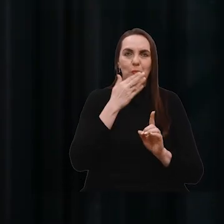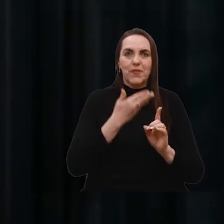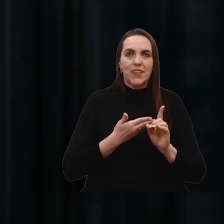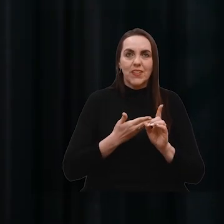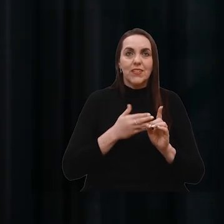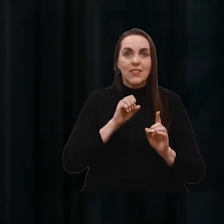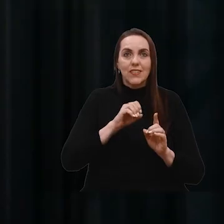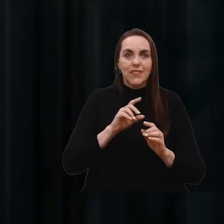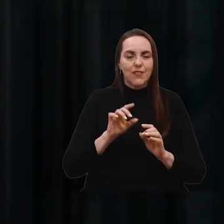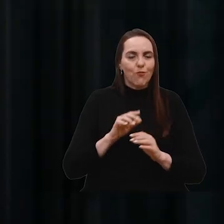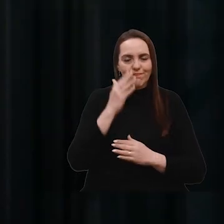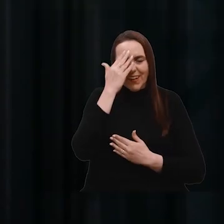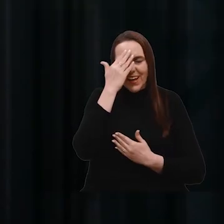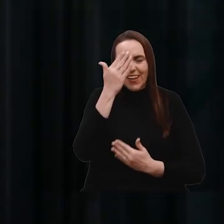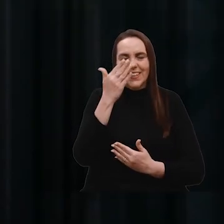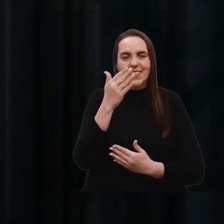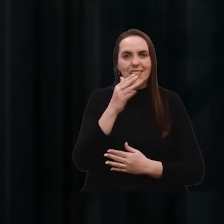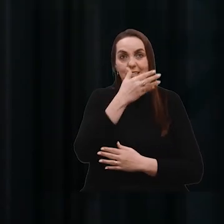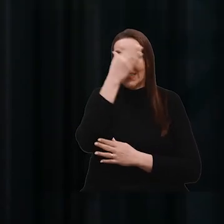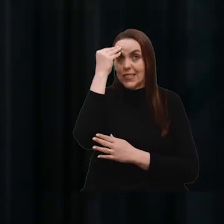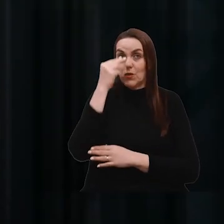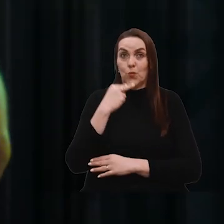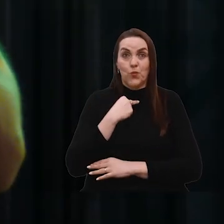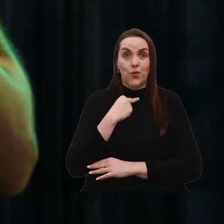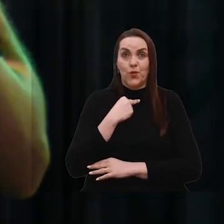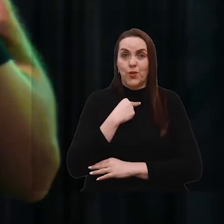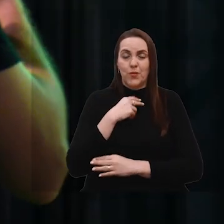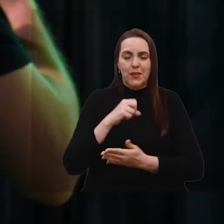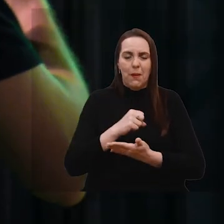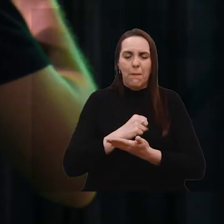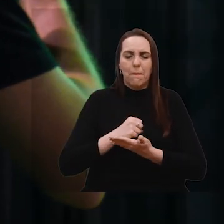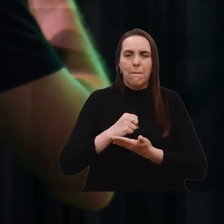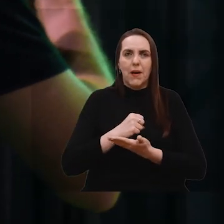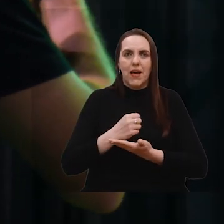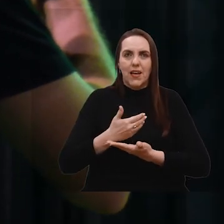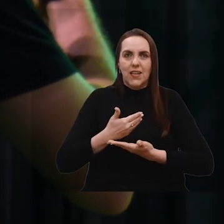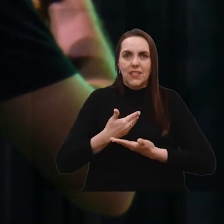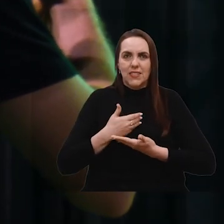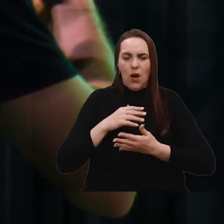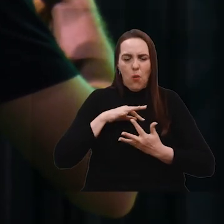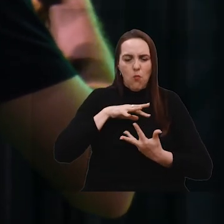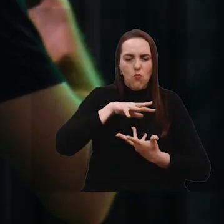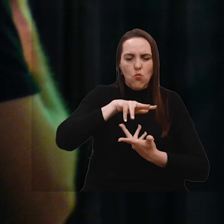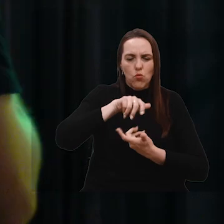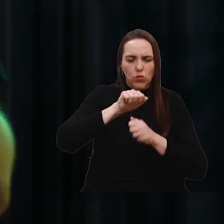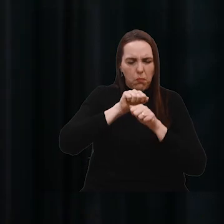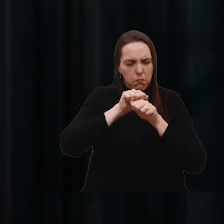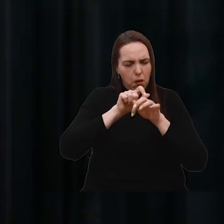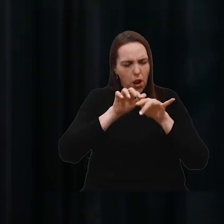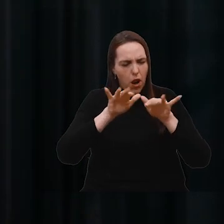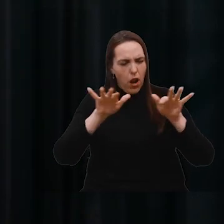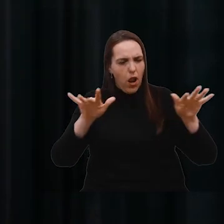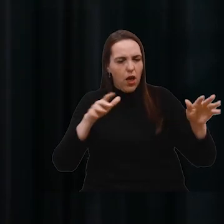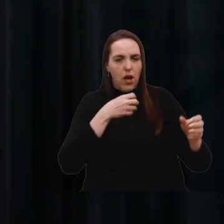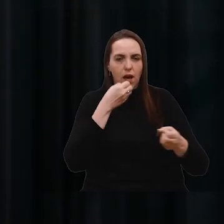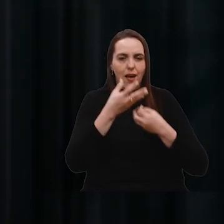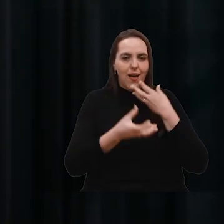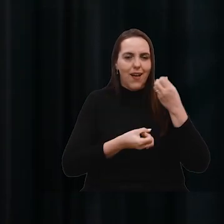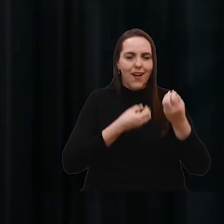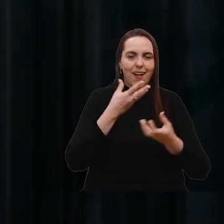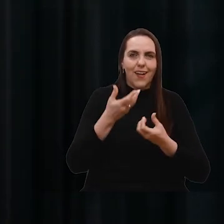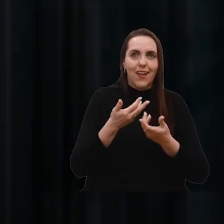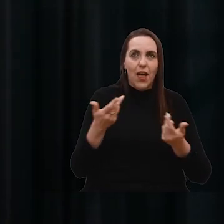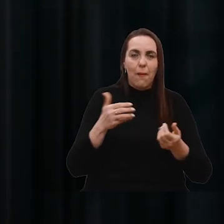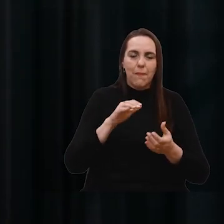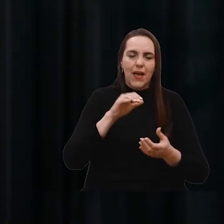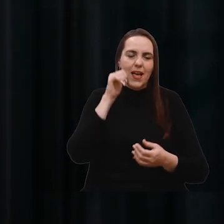envergadura, se eu não agradecer a uma pessoa que é a que me dá a base para que eu saia mundo afora aí contando